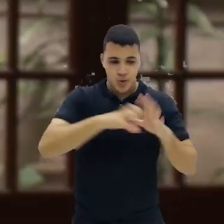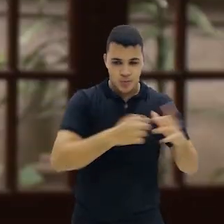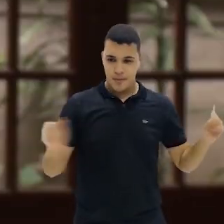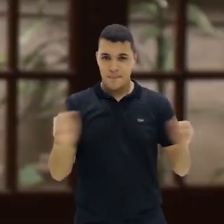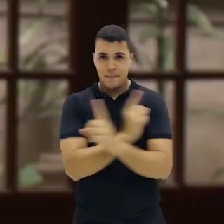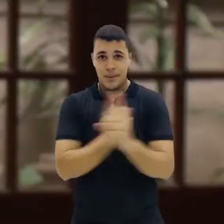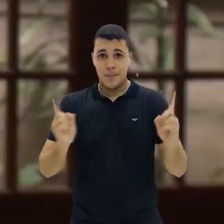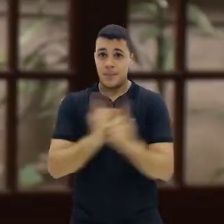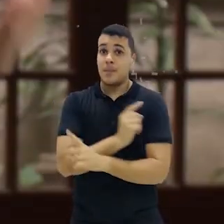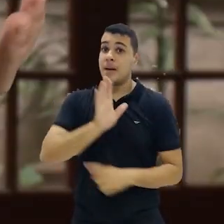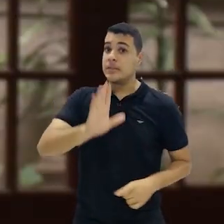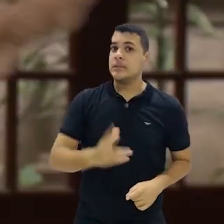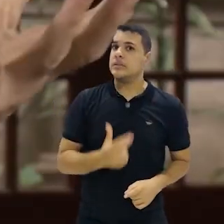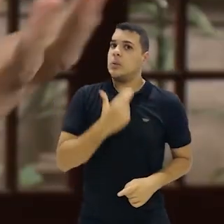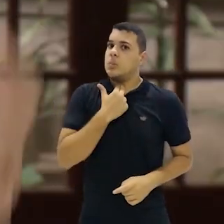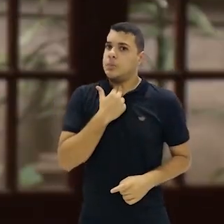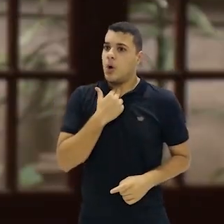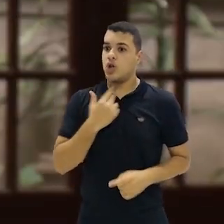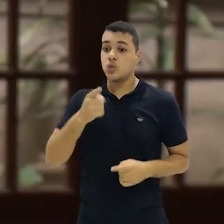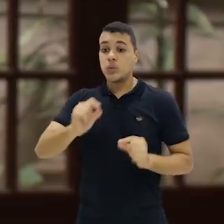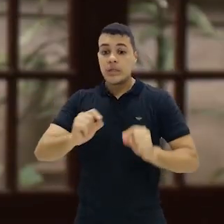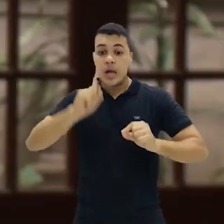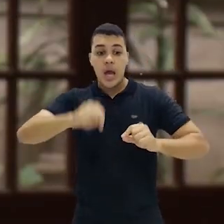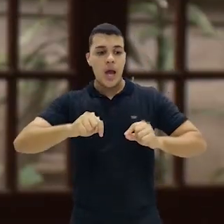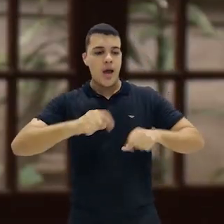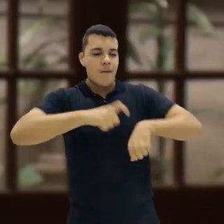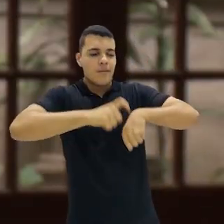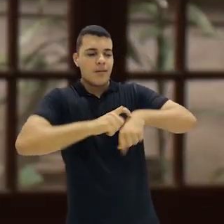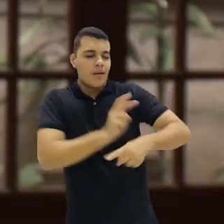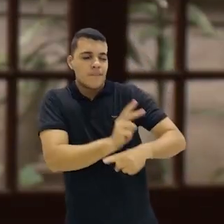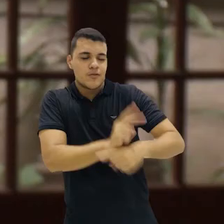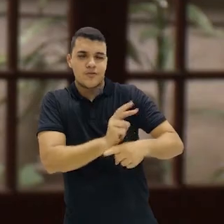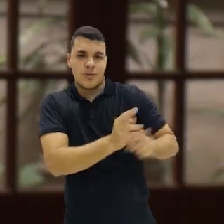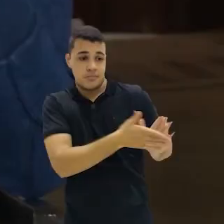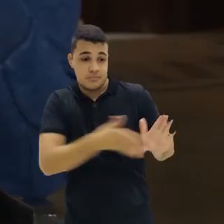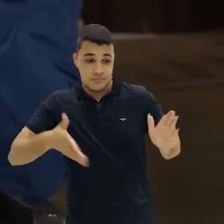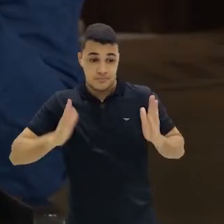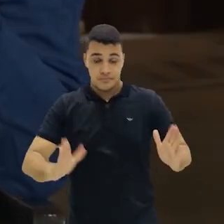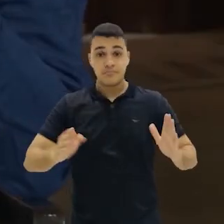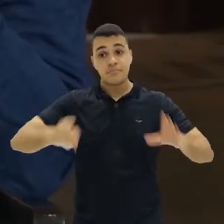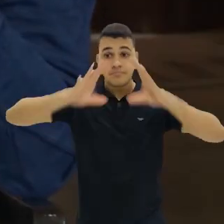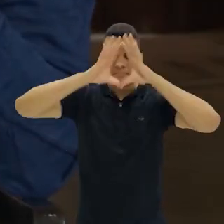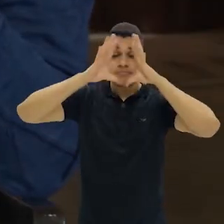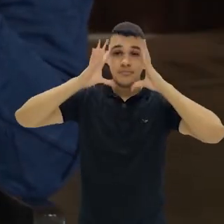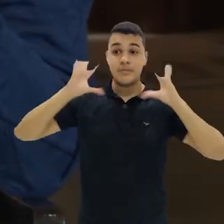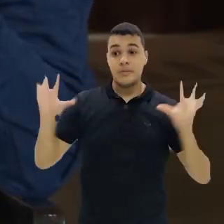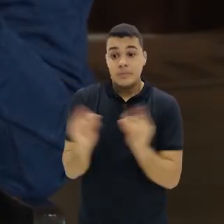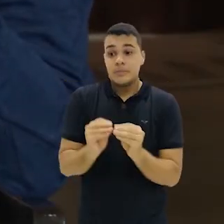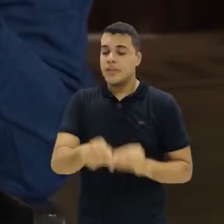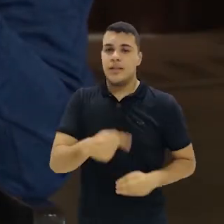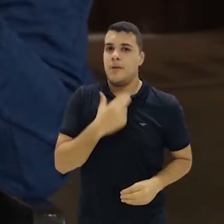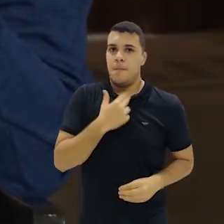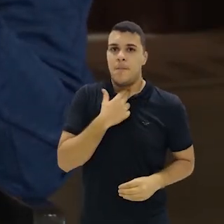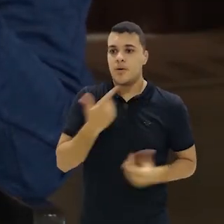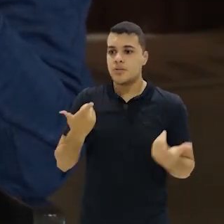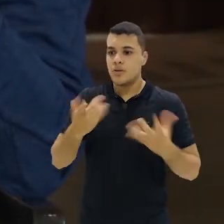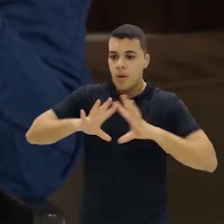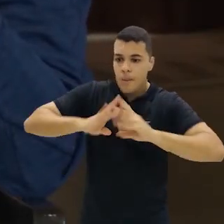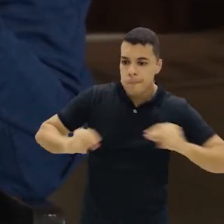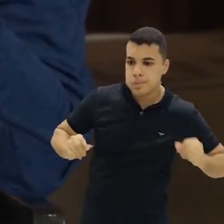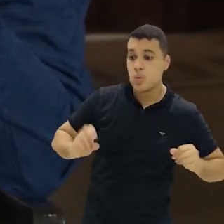né? E o desfecho não pode ser crônico, nem pode ser fatal. Para a gente concluir essa